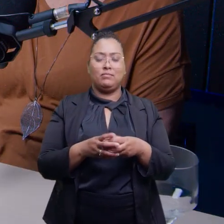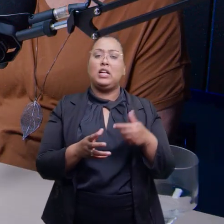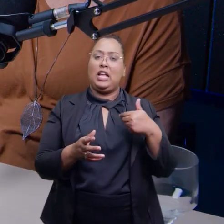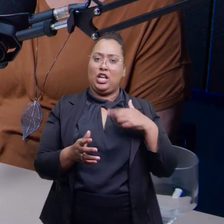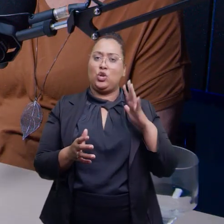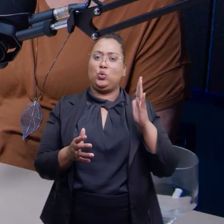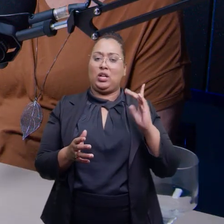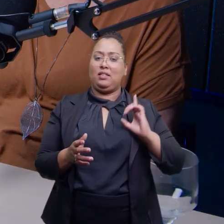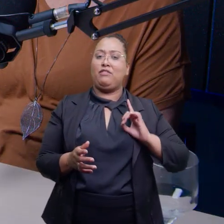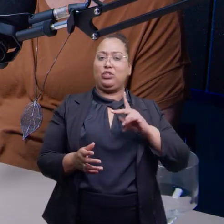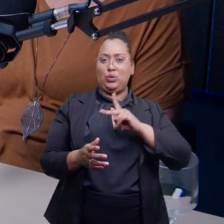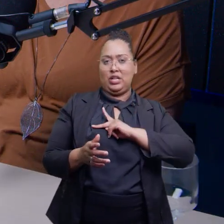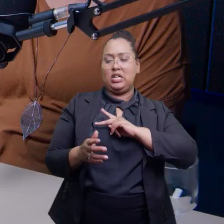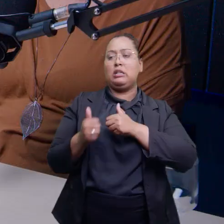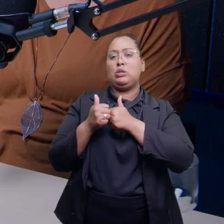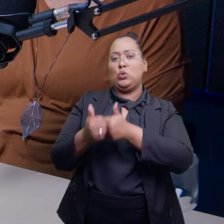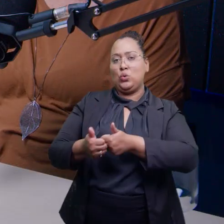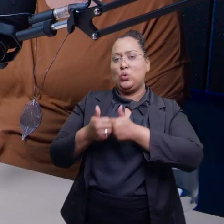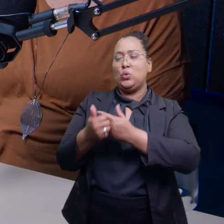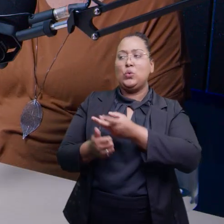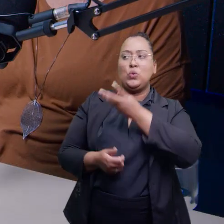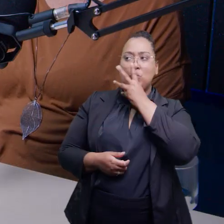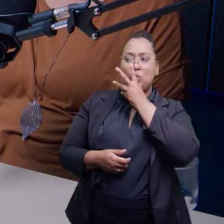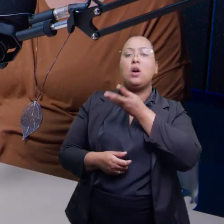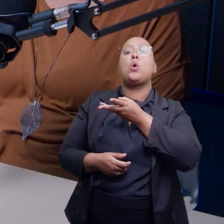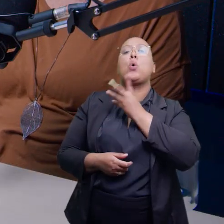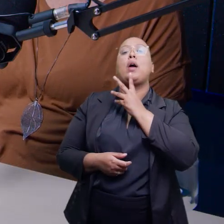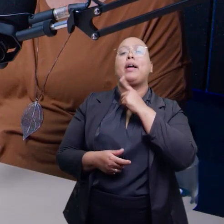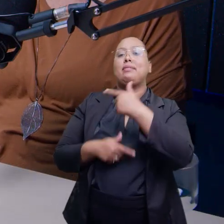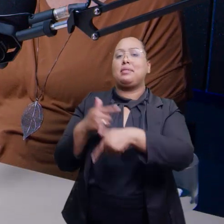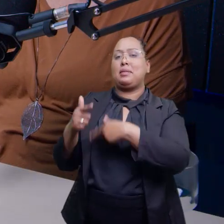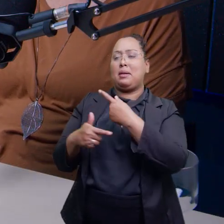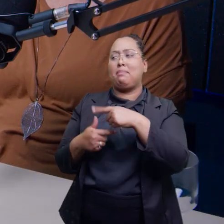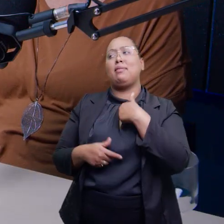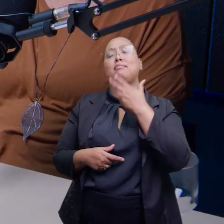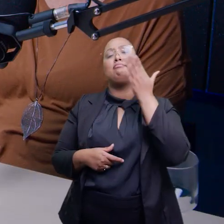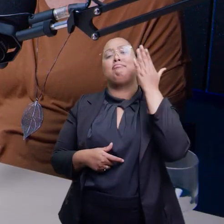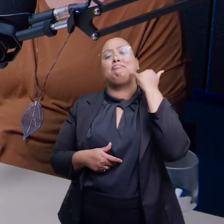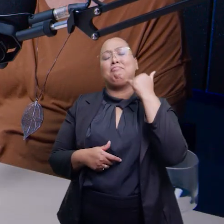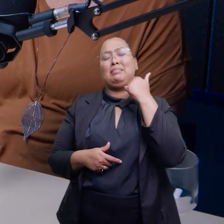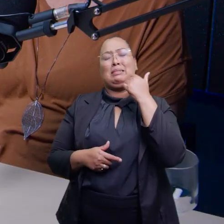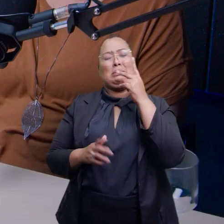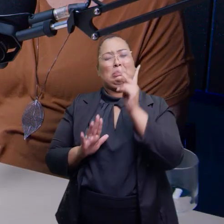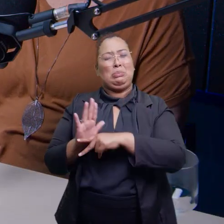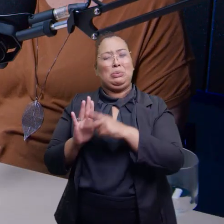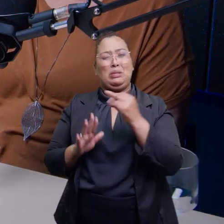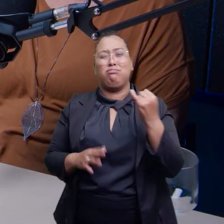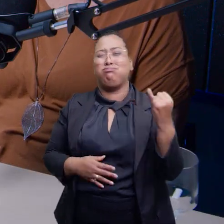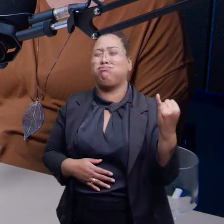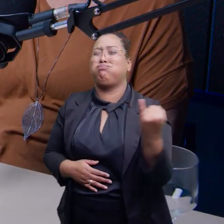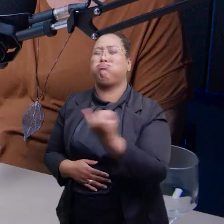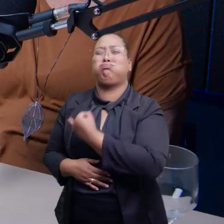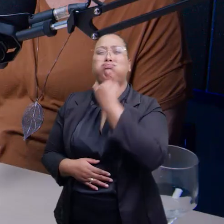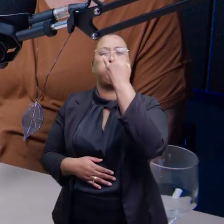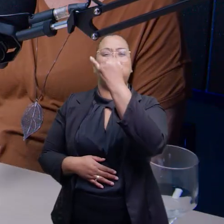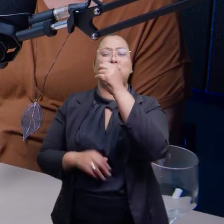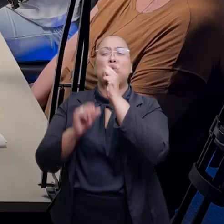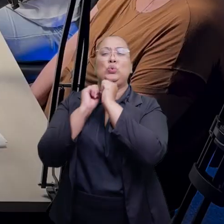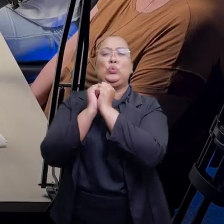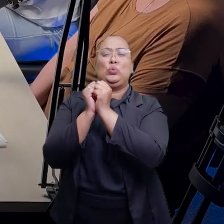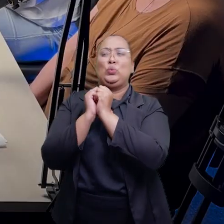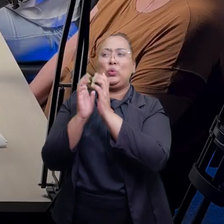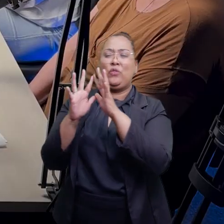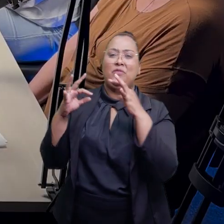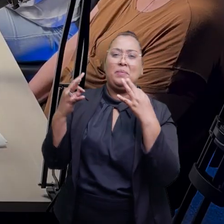Eu já acompanho aqui pela Defensoria há algum tempo. A gente sabe da relevância desse trabalho, da relevância de estar com